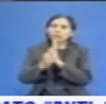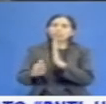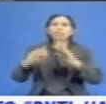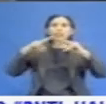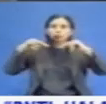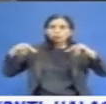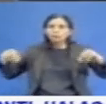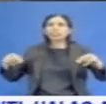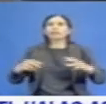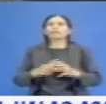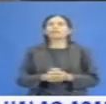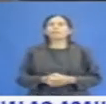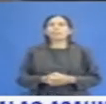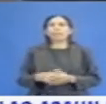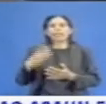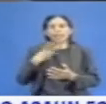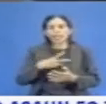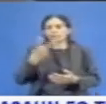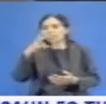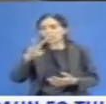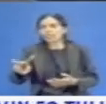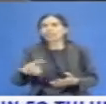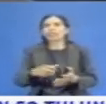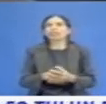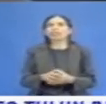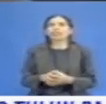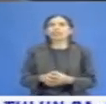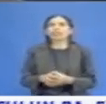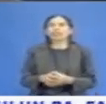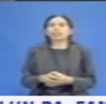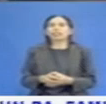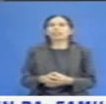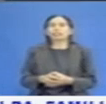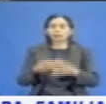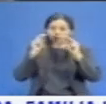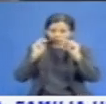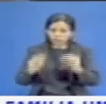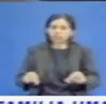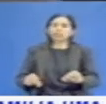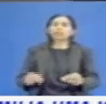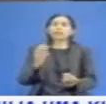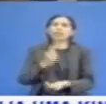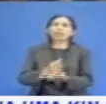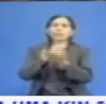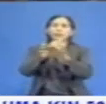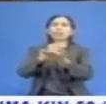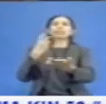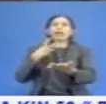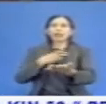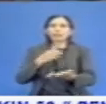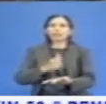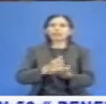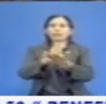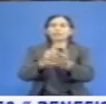supermi, nepe ame hare identifika ida nepe mak ka necessita tebes ajuda e da nema kame ame fo. E a Fatin